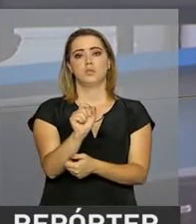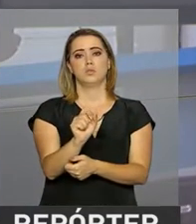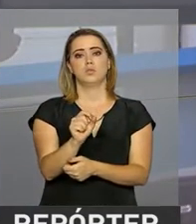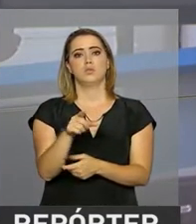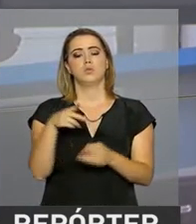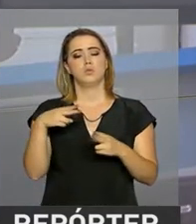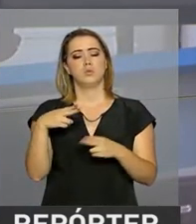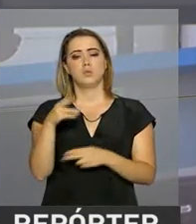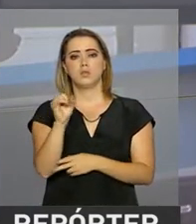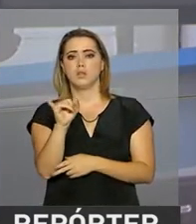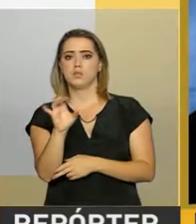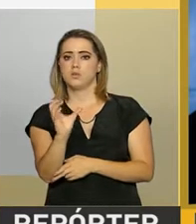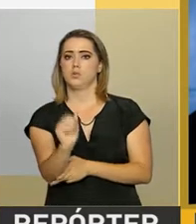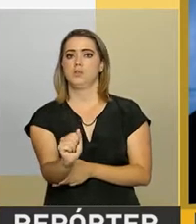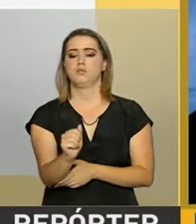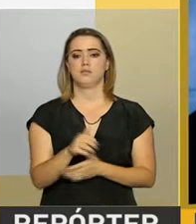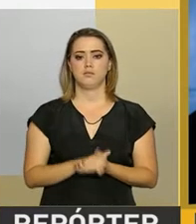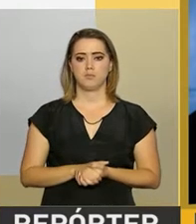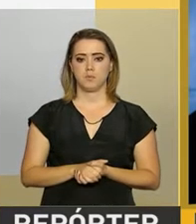lá na Suíça.